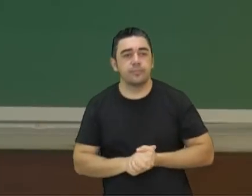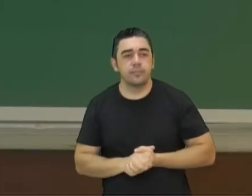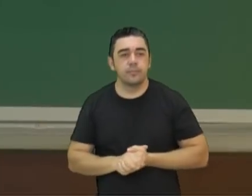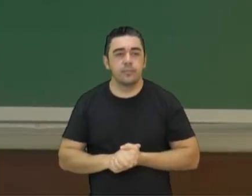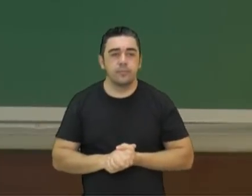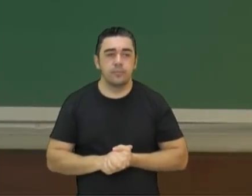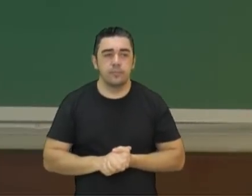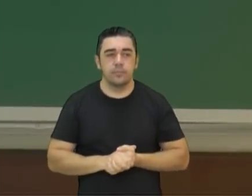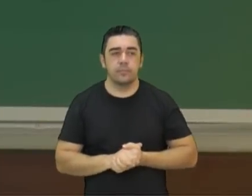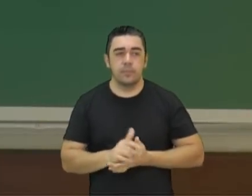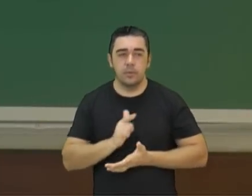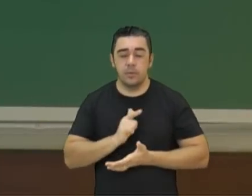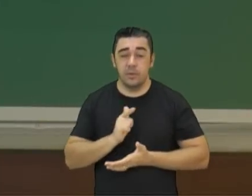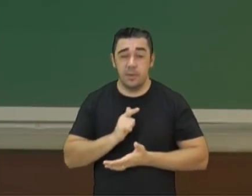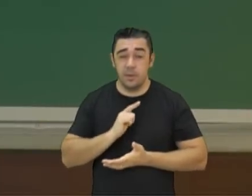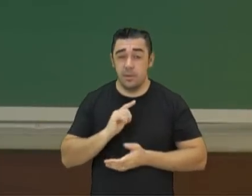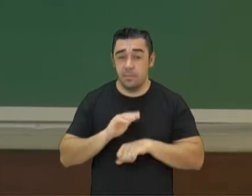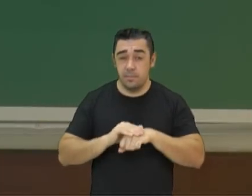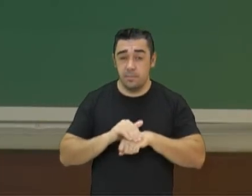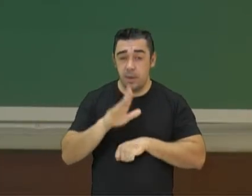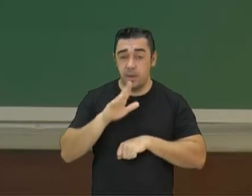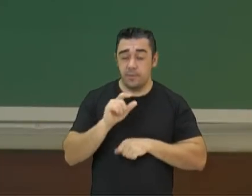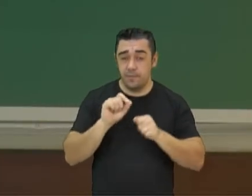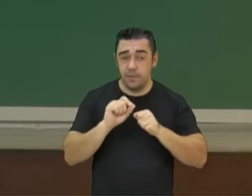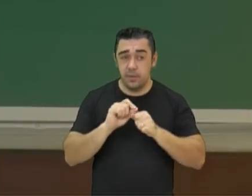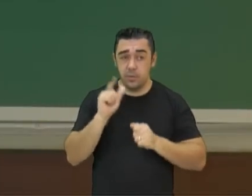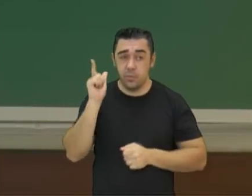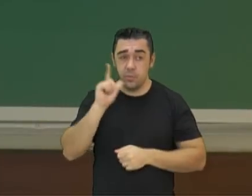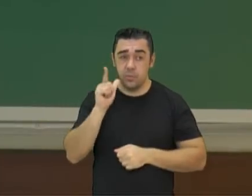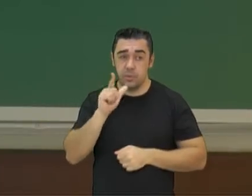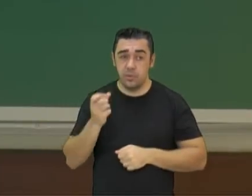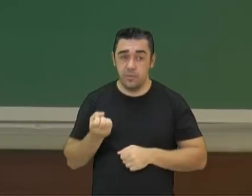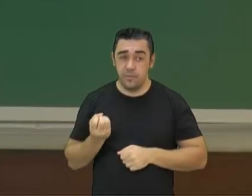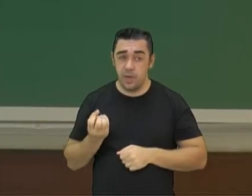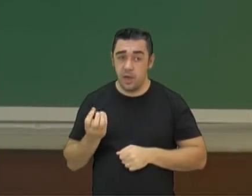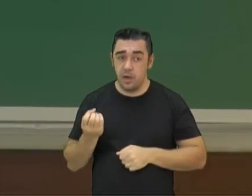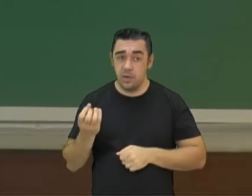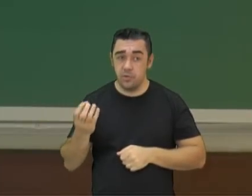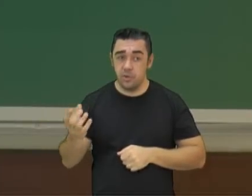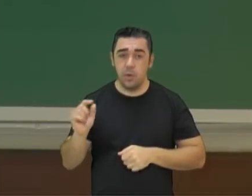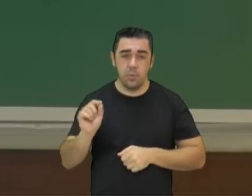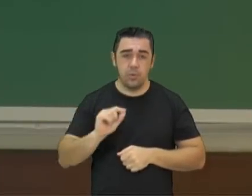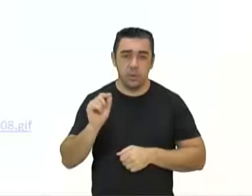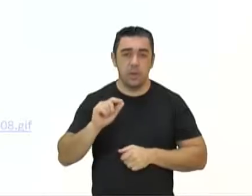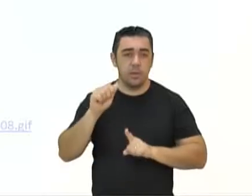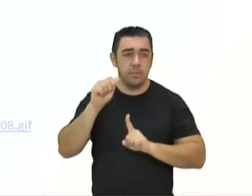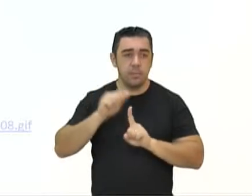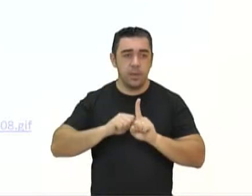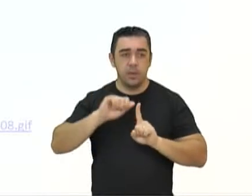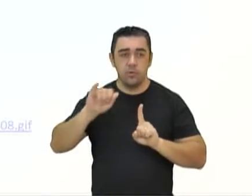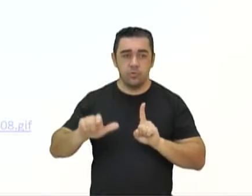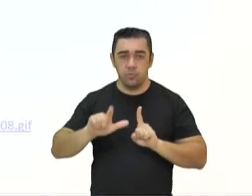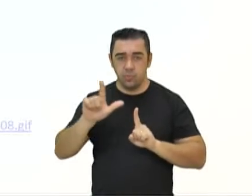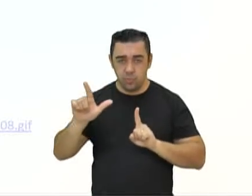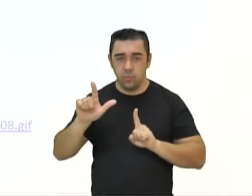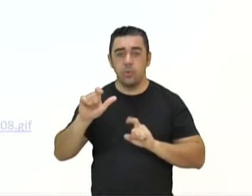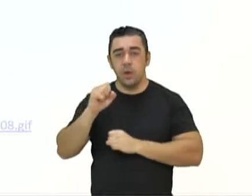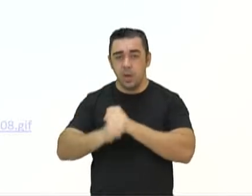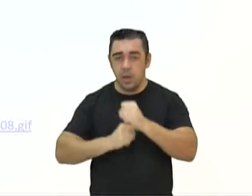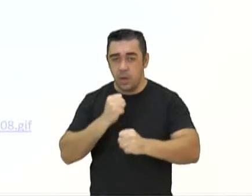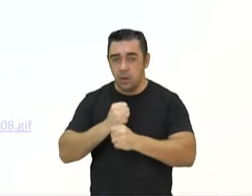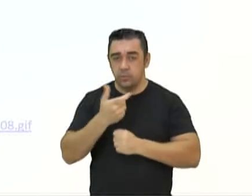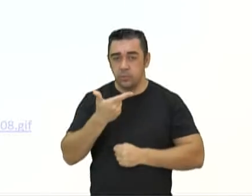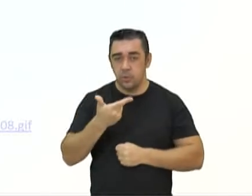O recorde mundial de viagem de kitesurf, ele aconteceu em julho de 2015.